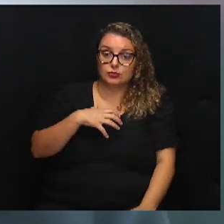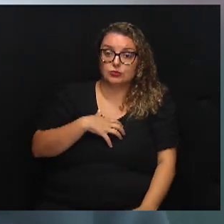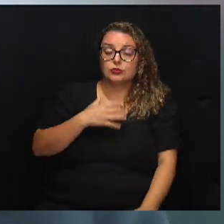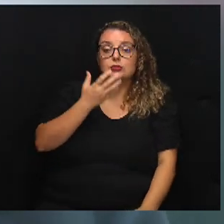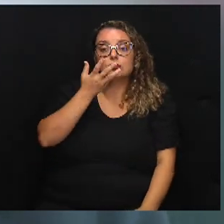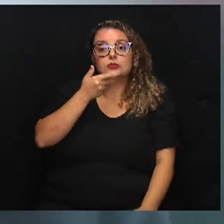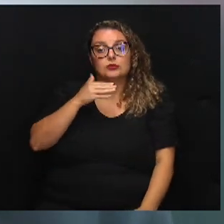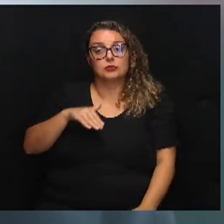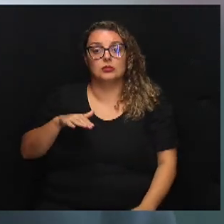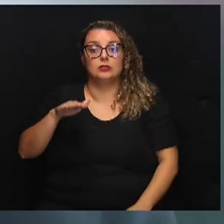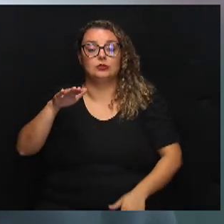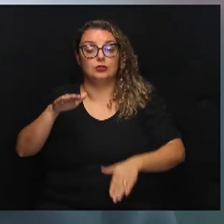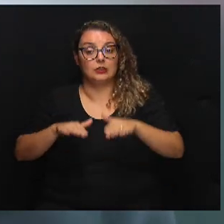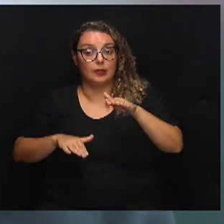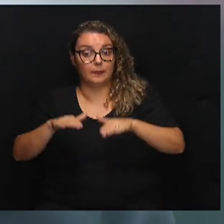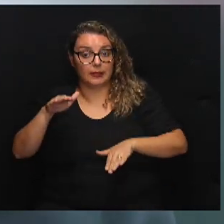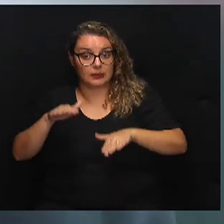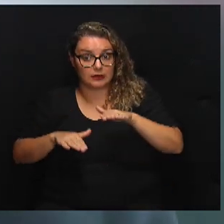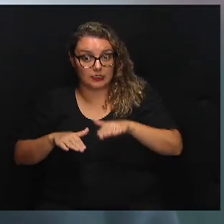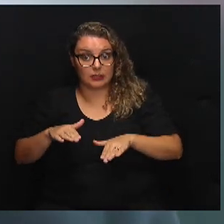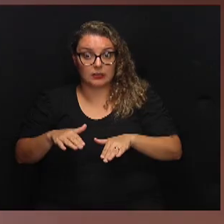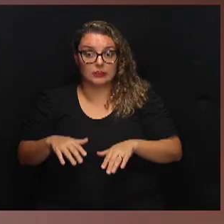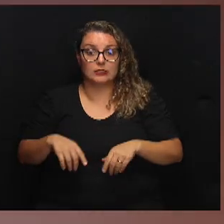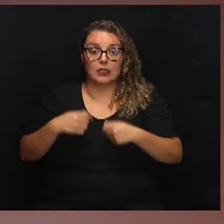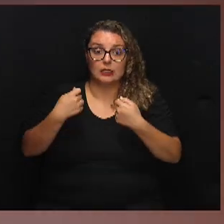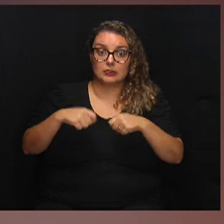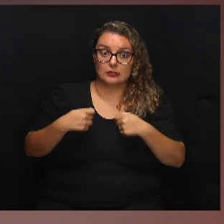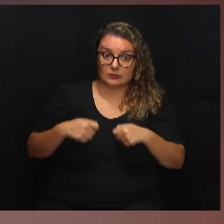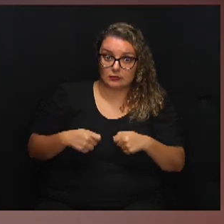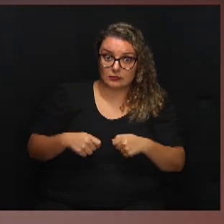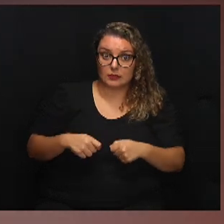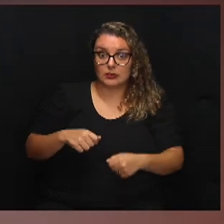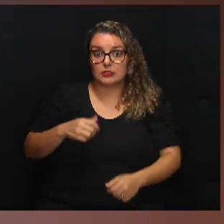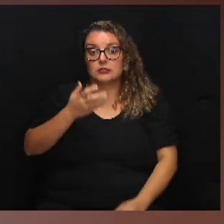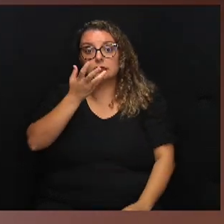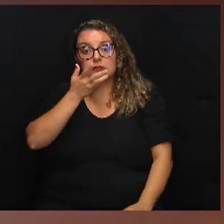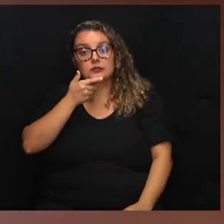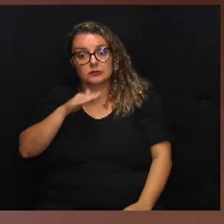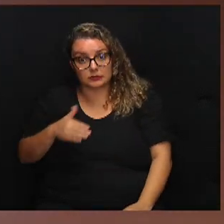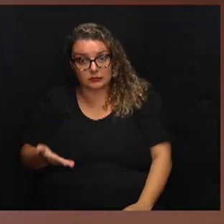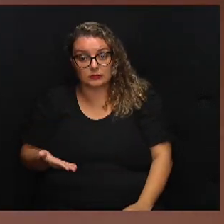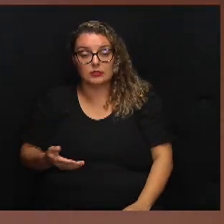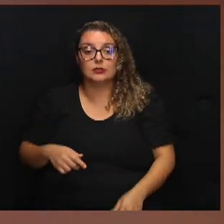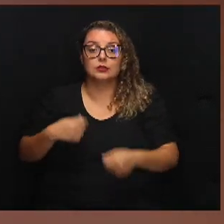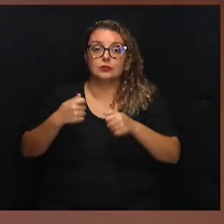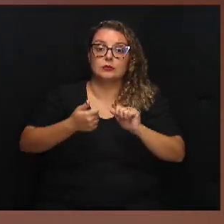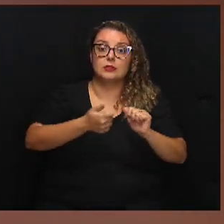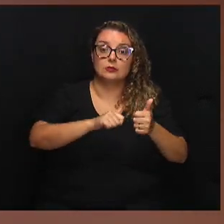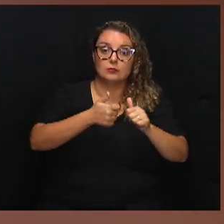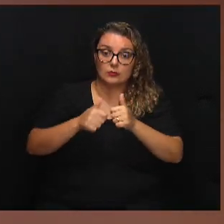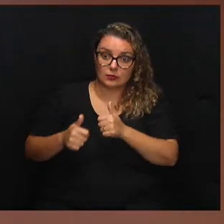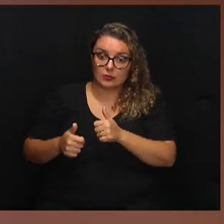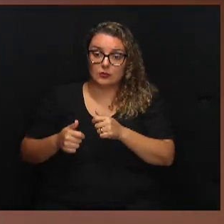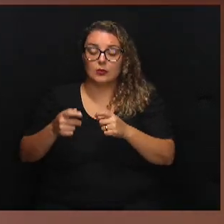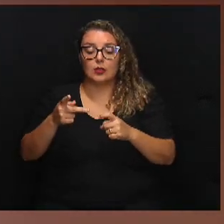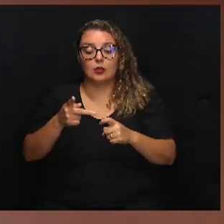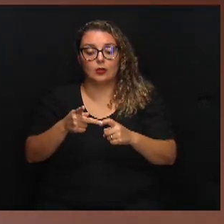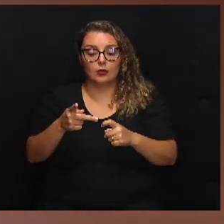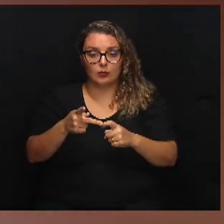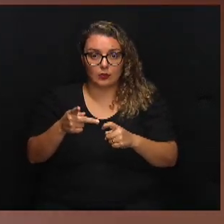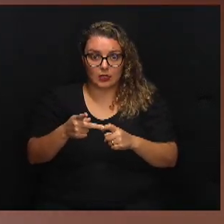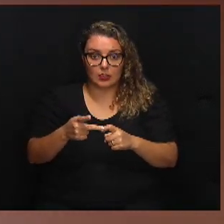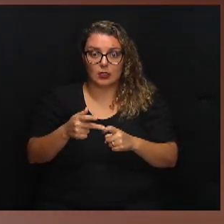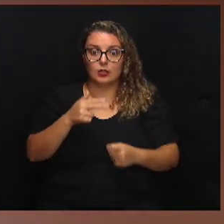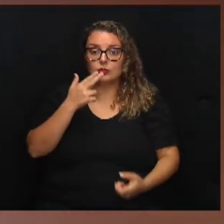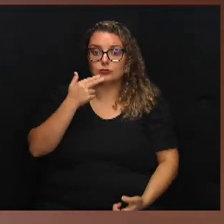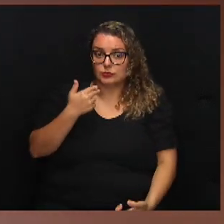criança, dependendo das necessidades dela, isto precisa ser avaliado pelo médico ou